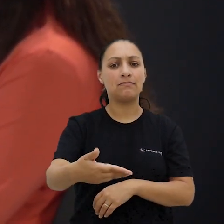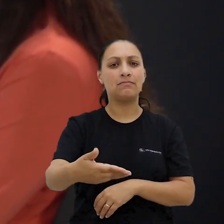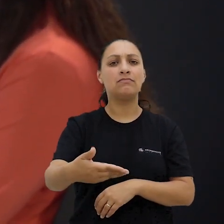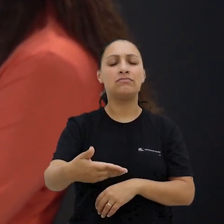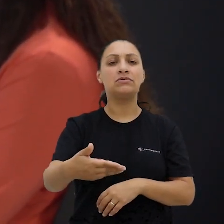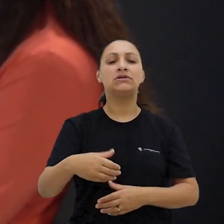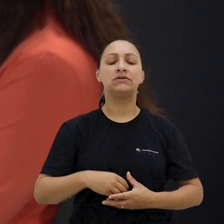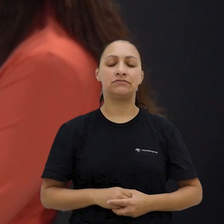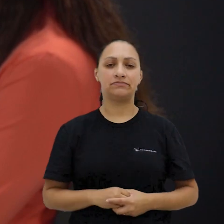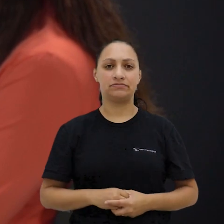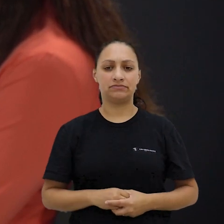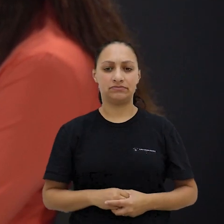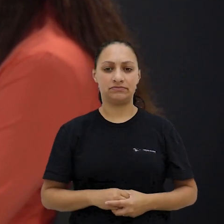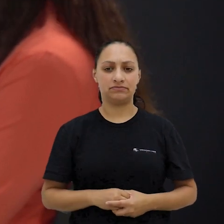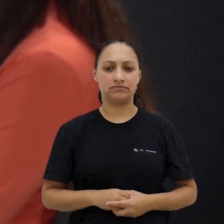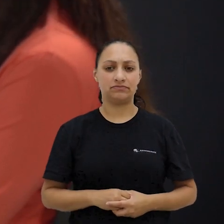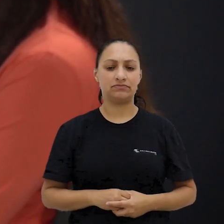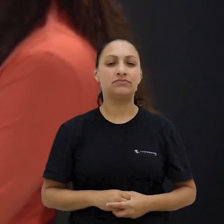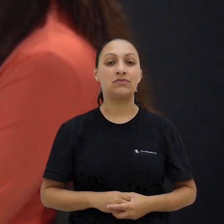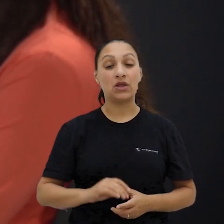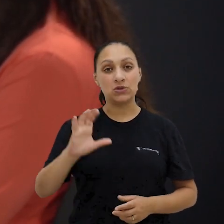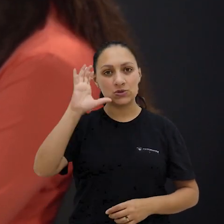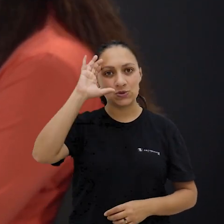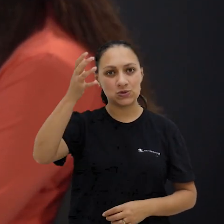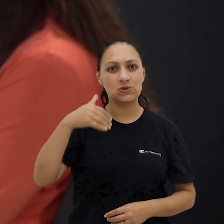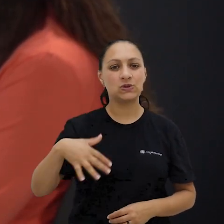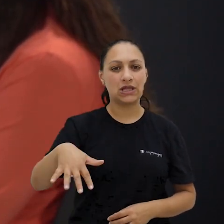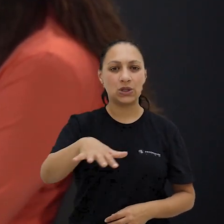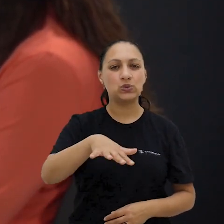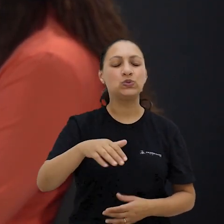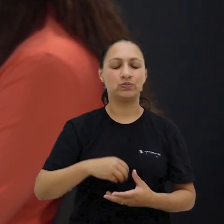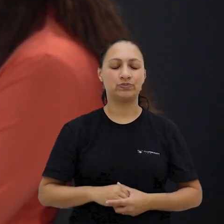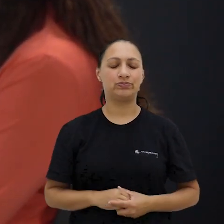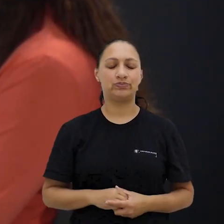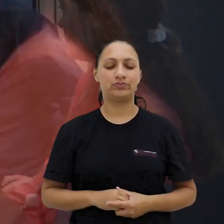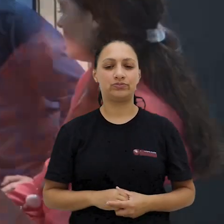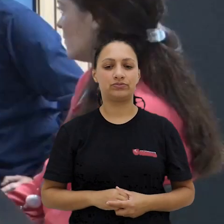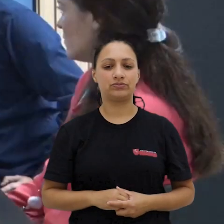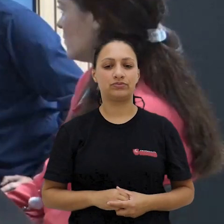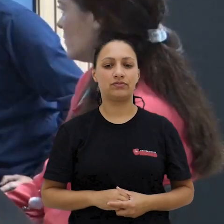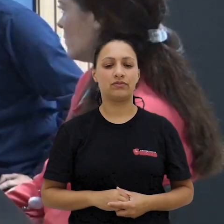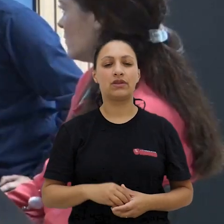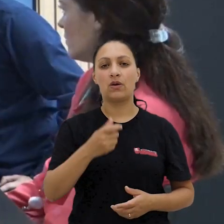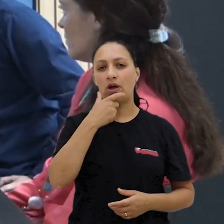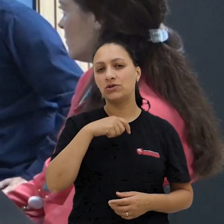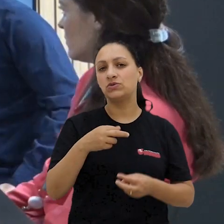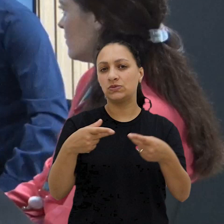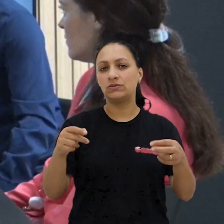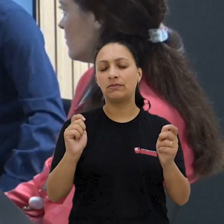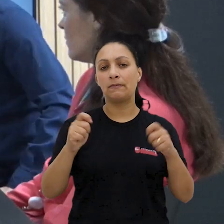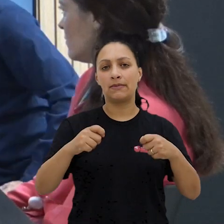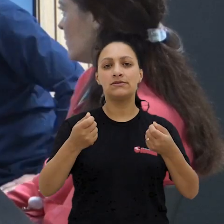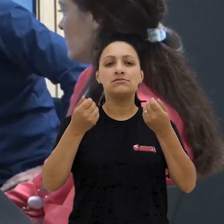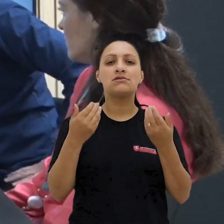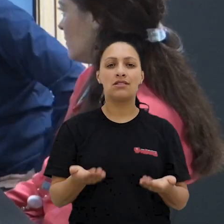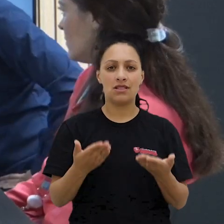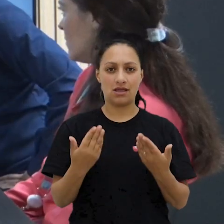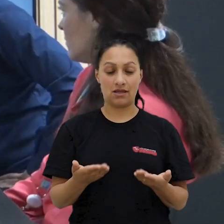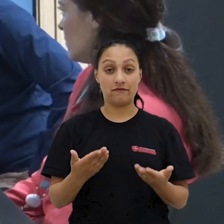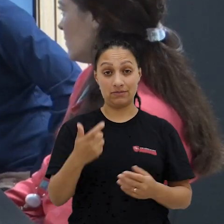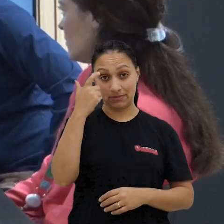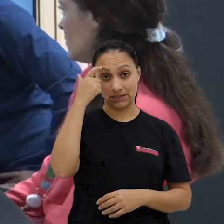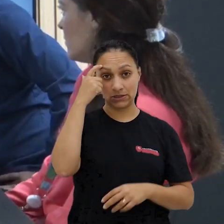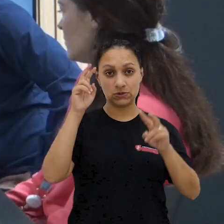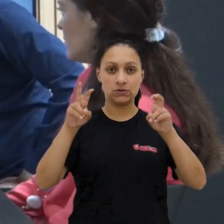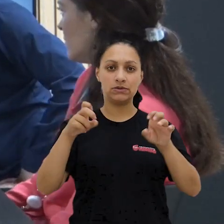estava literalmente solucionando, né? Eu acho que as coisas podem ser um pouco mais leves. Acho que pensando